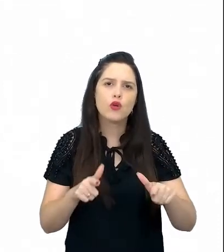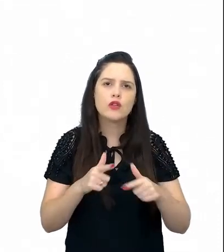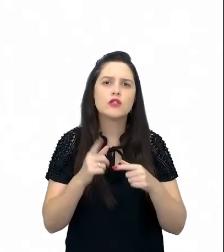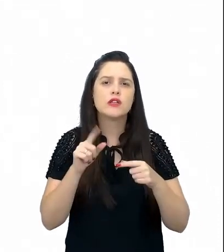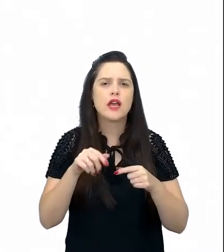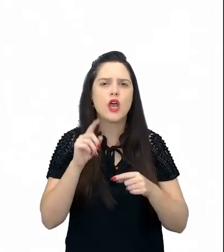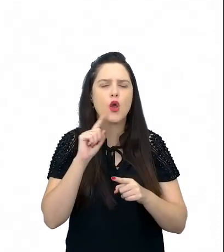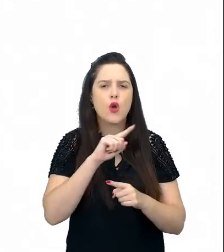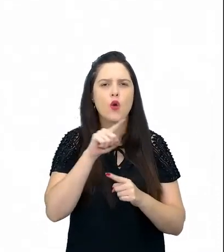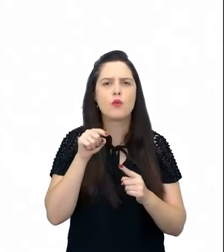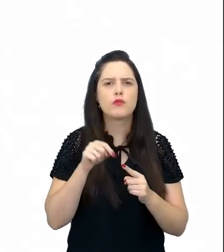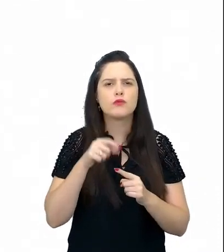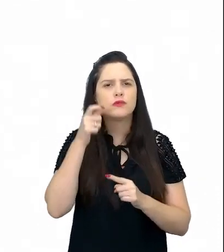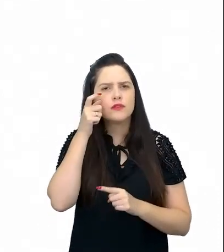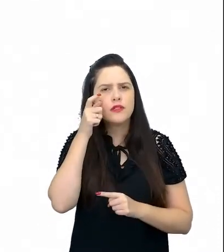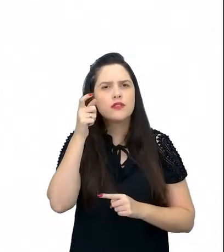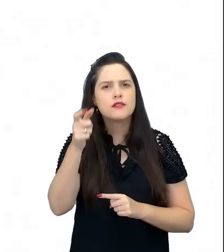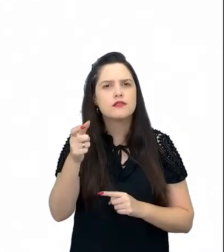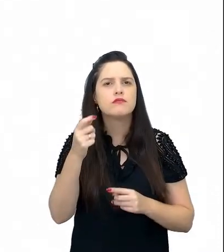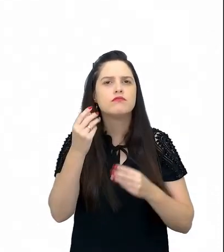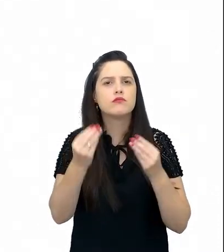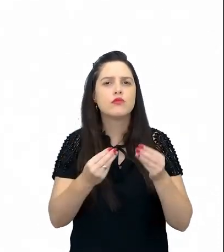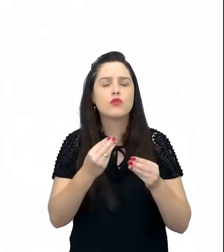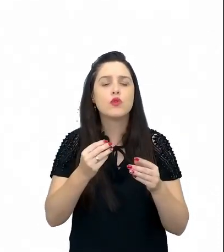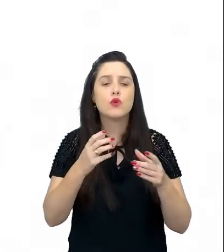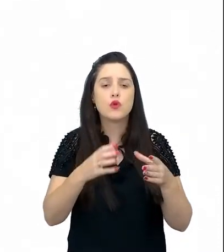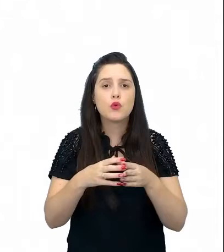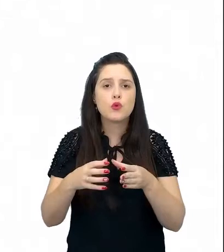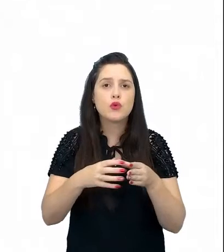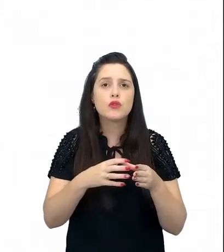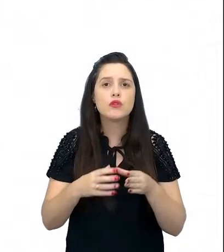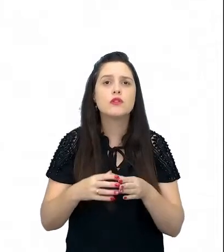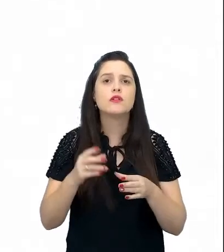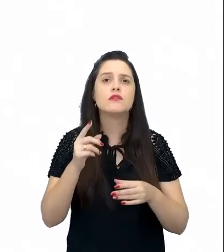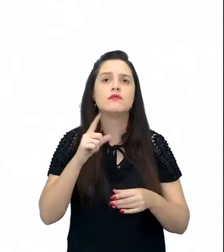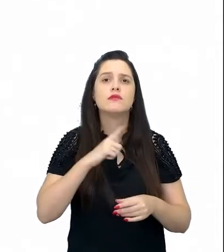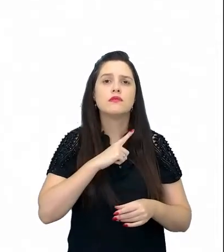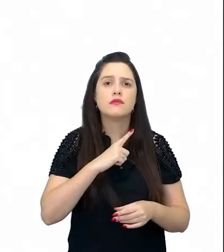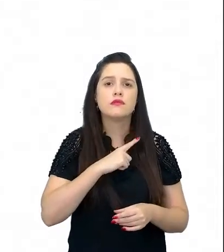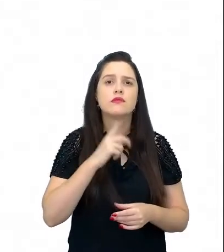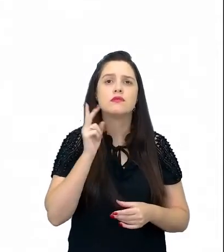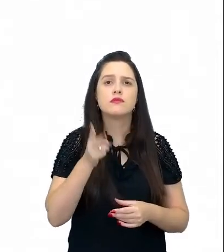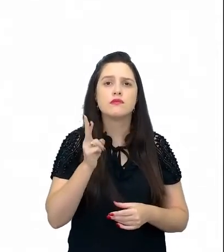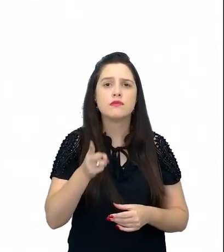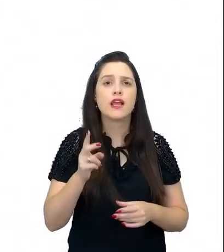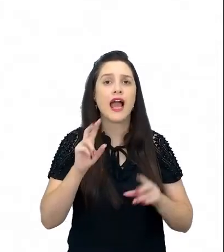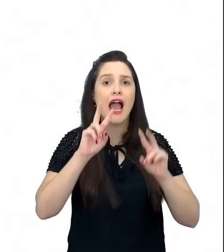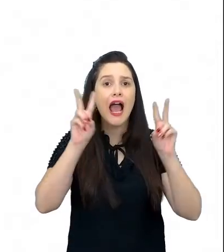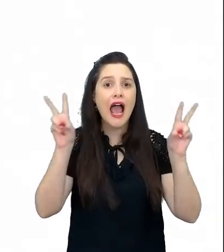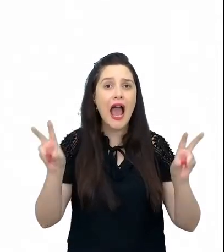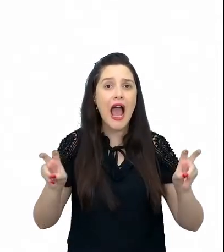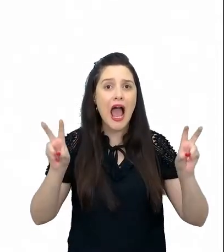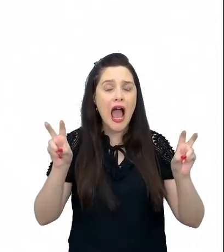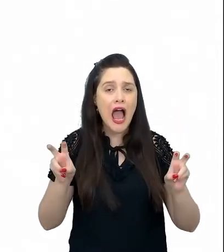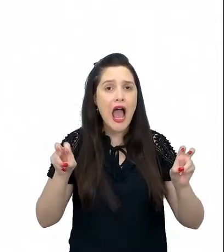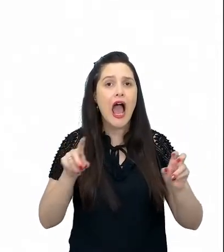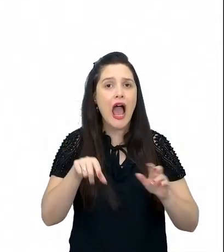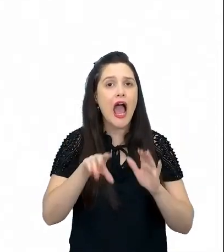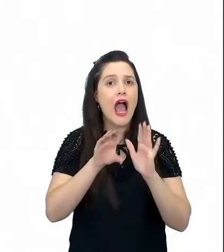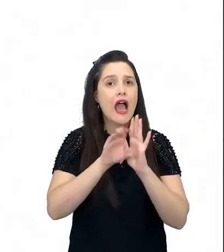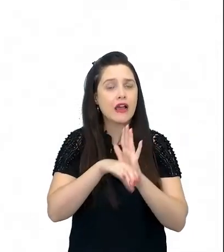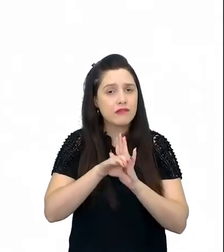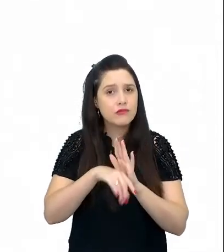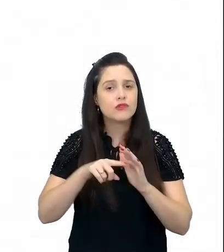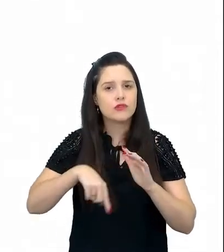isso é interessante para a gente poder discutir com o aluno a amplitude que tem esse assunto ou esse conceito que nós